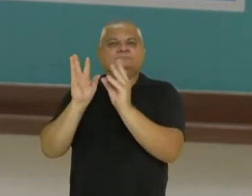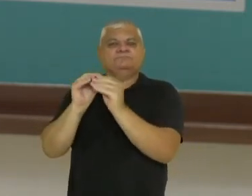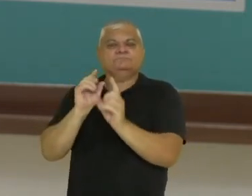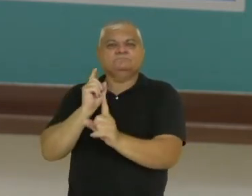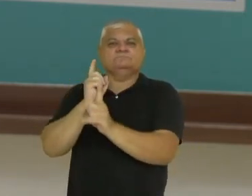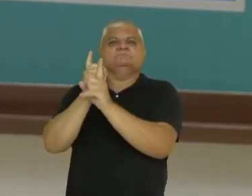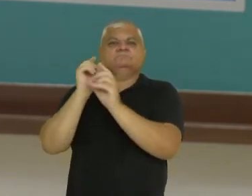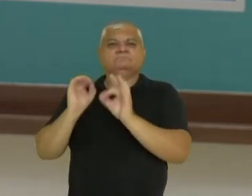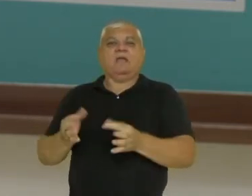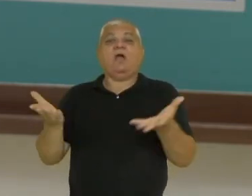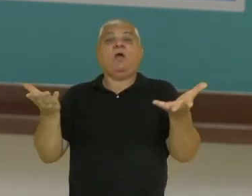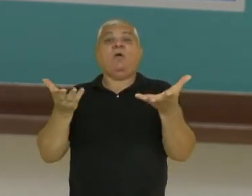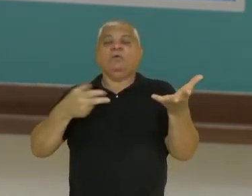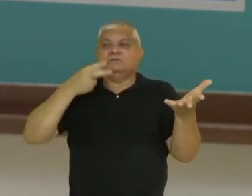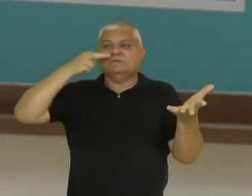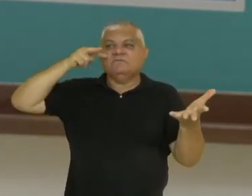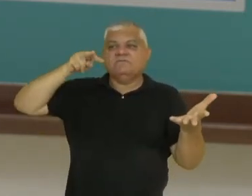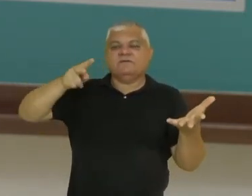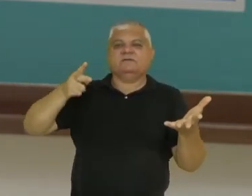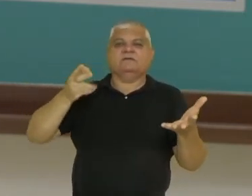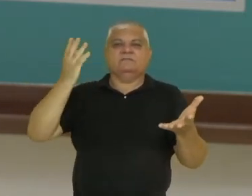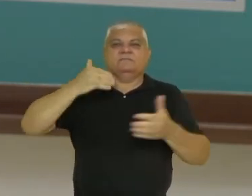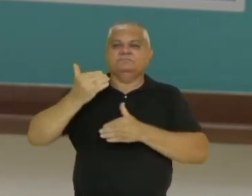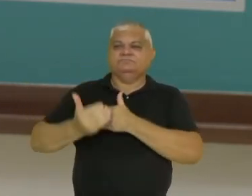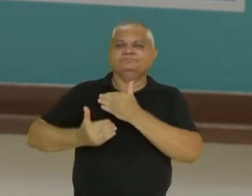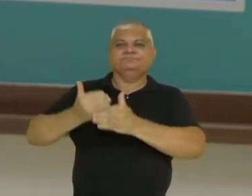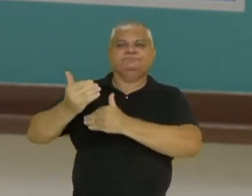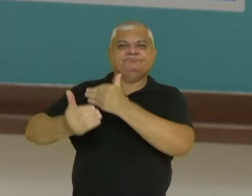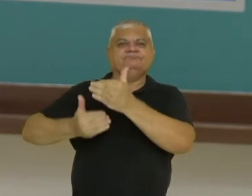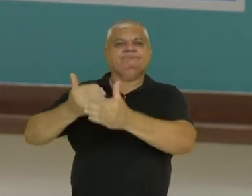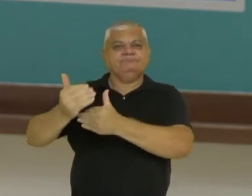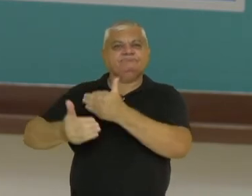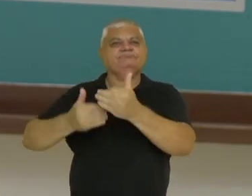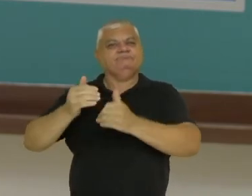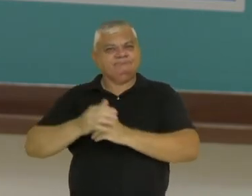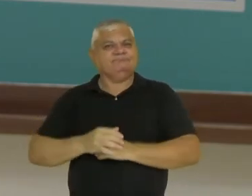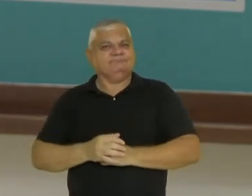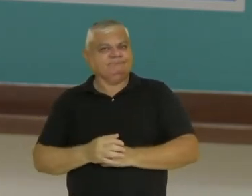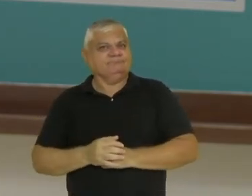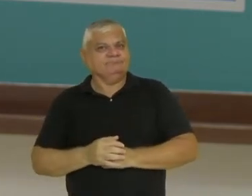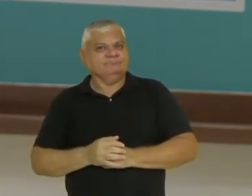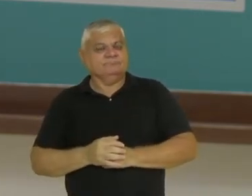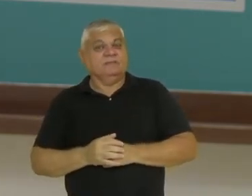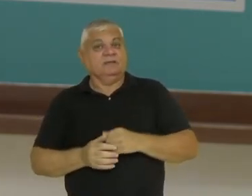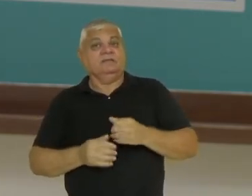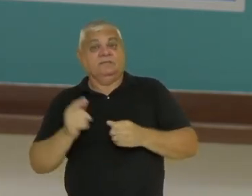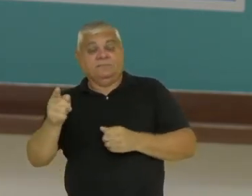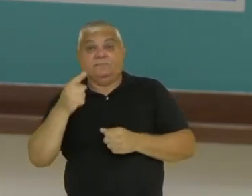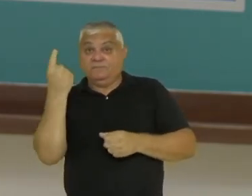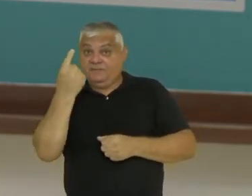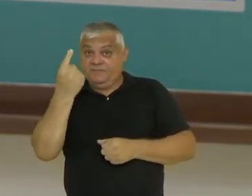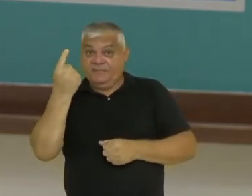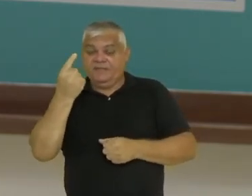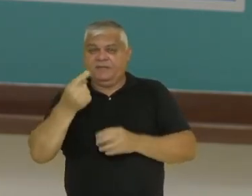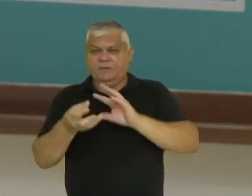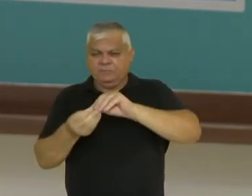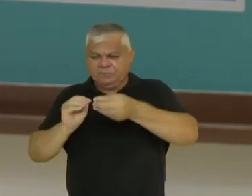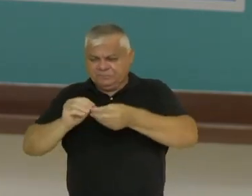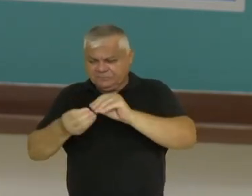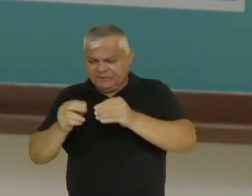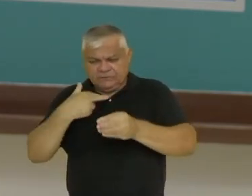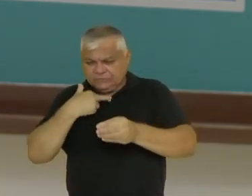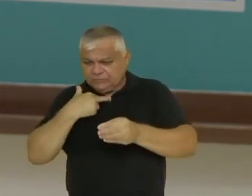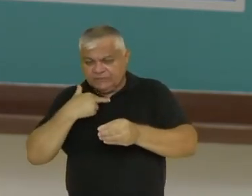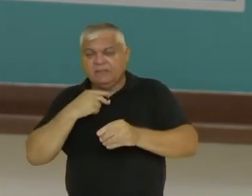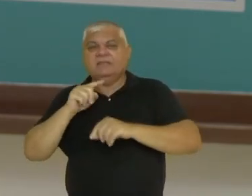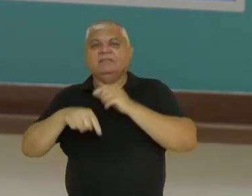do que a gente tem na realidade, como foi evoluindo os estudos e a gente vai chegando. Partindo lá de uma massa indivisível até, né,